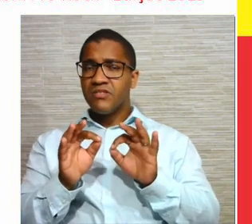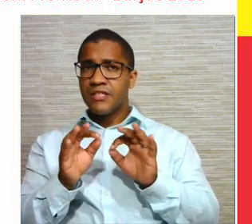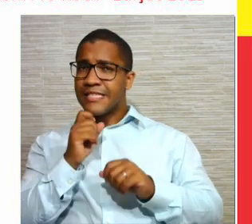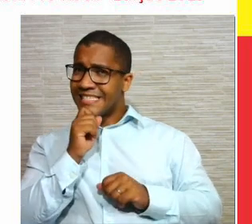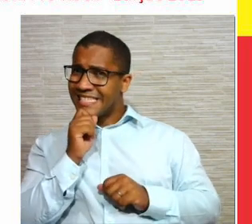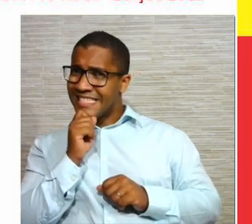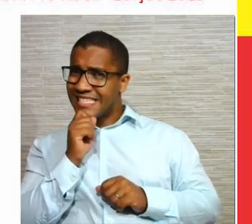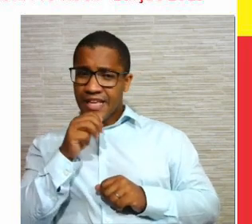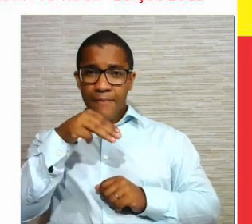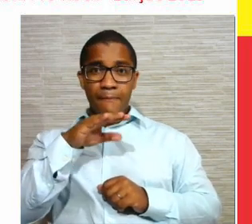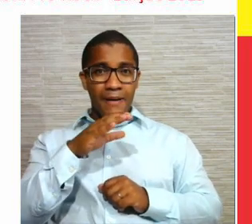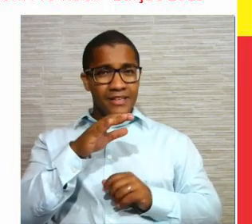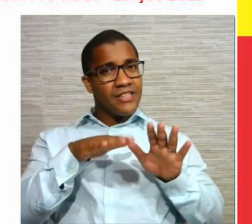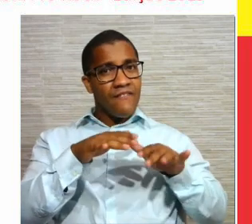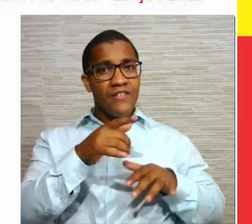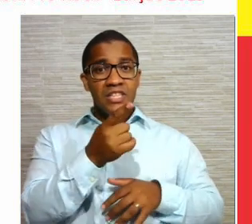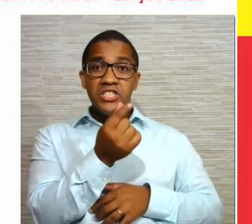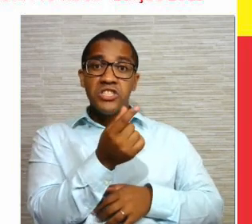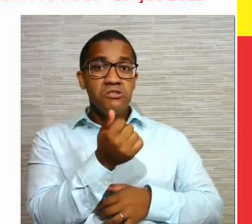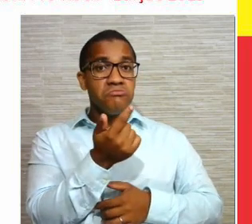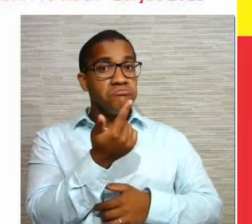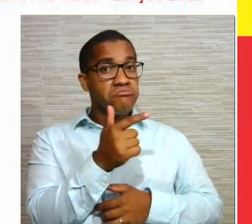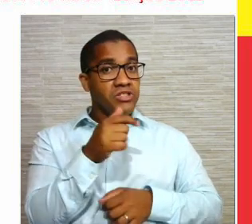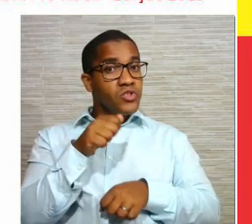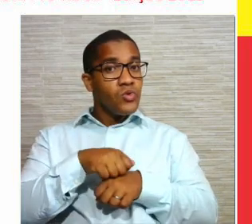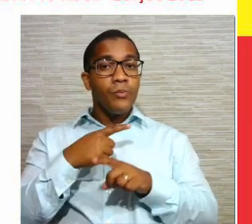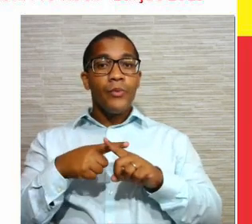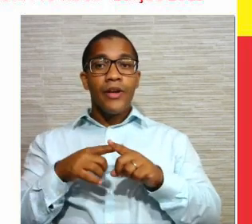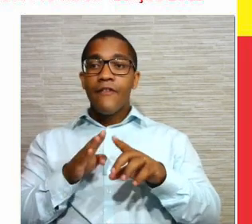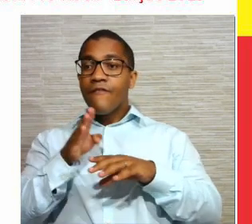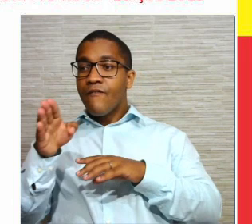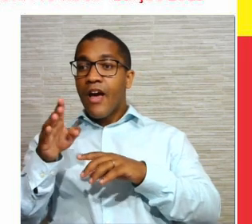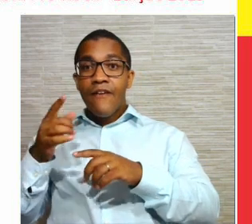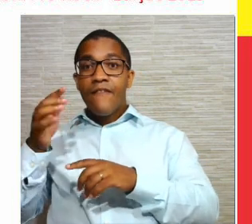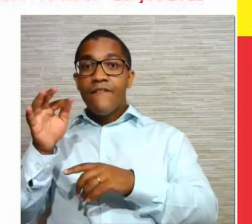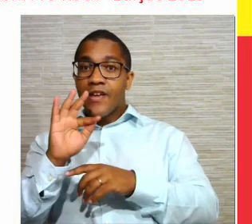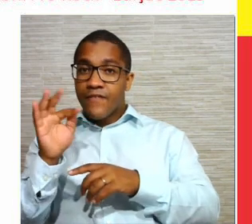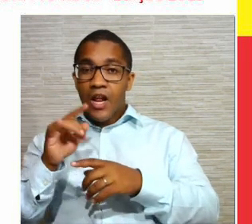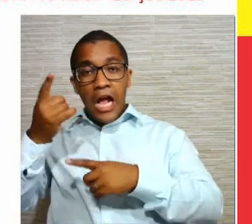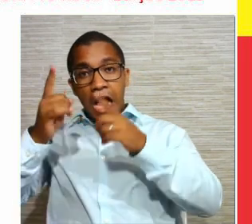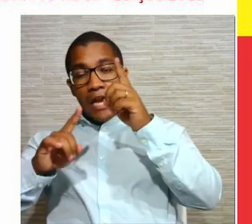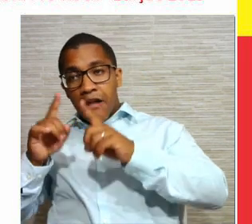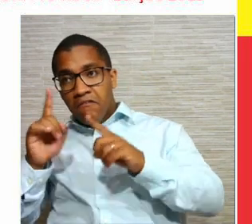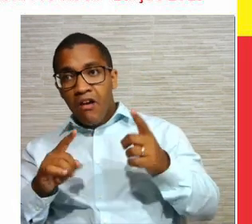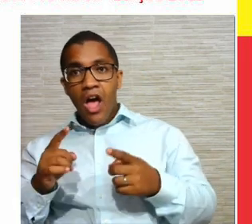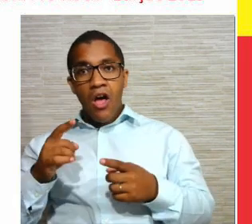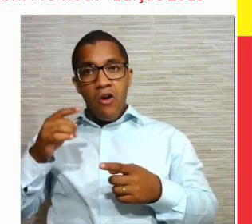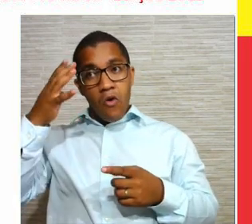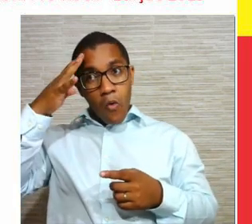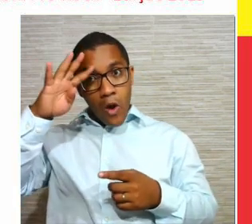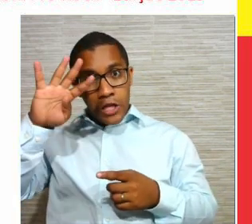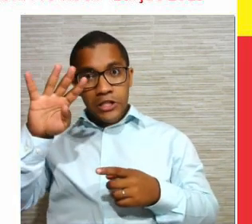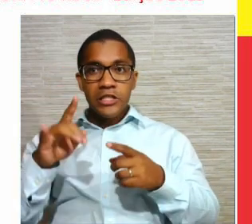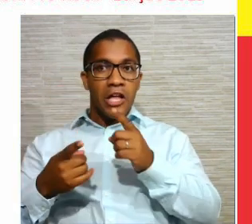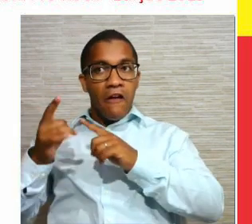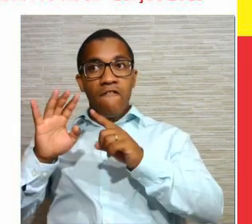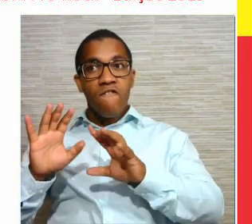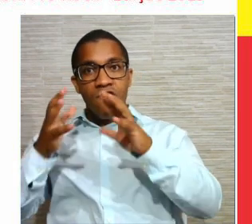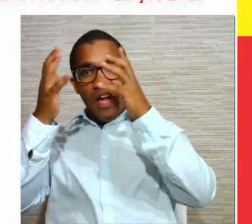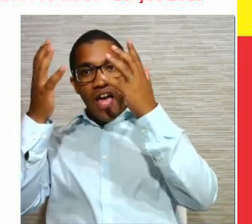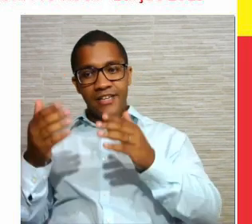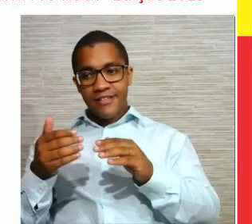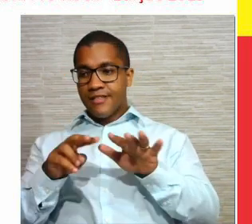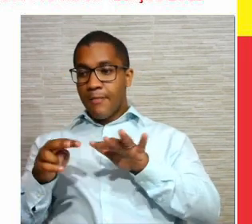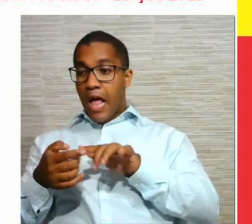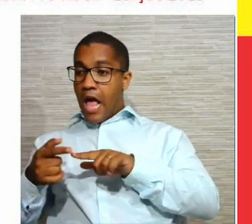o risco de estar sem dinheiro por conta, né, que brincou o carnaval em fevereiro, né, os 4 dias de folias, a semana pré,